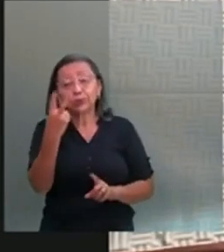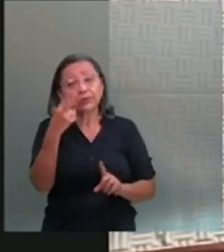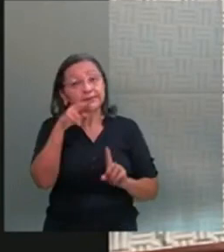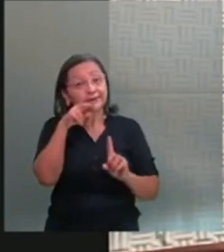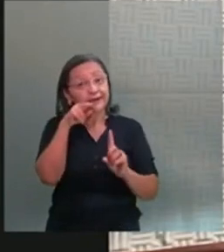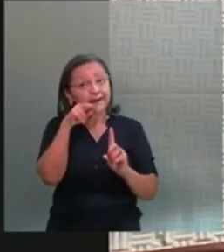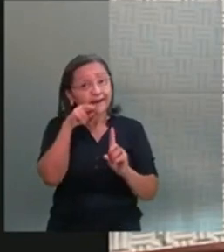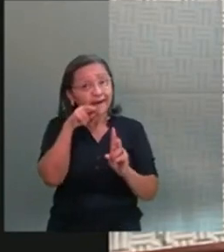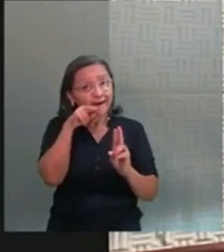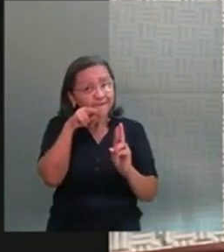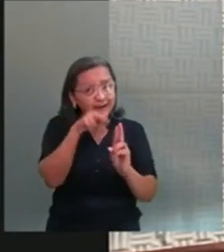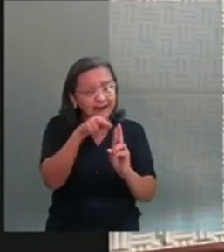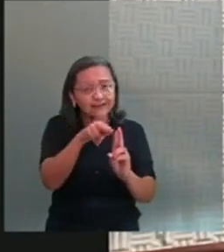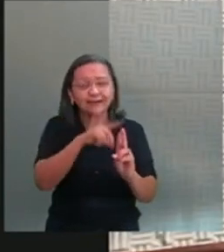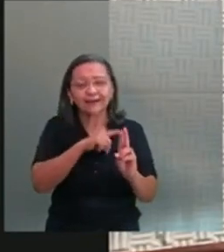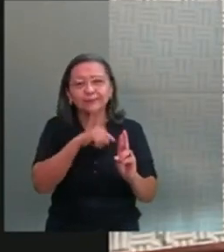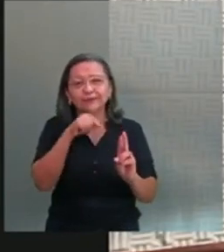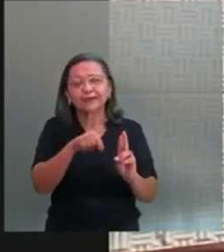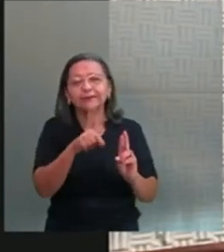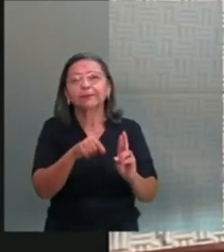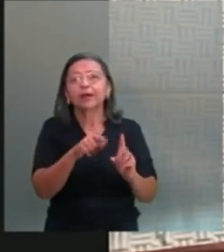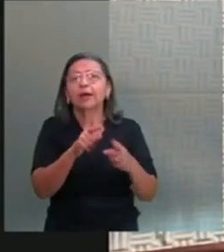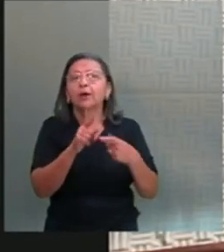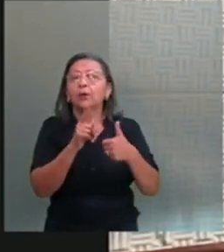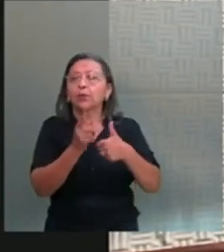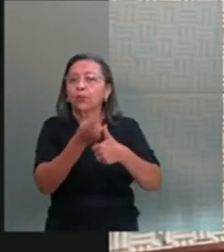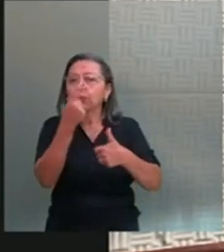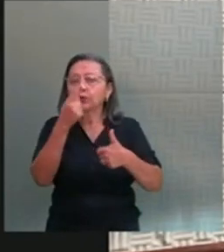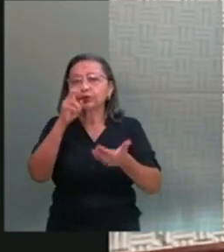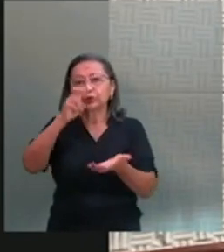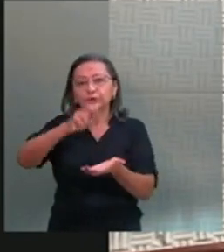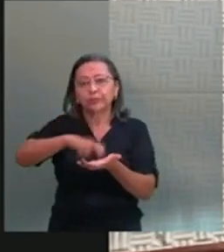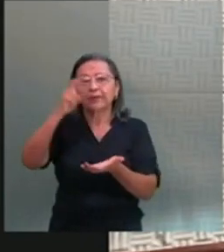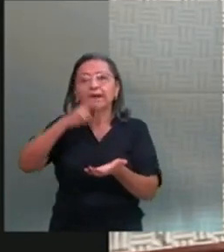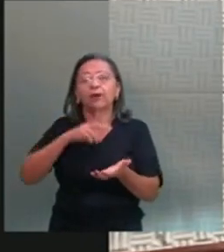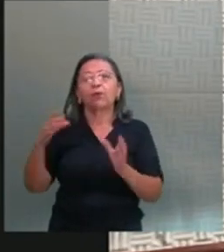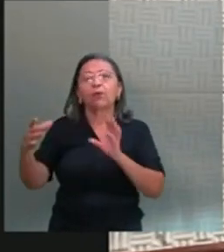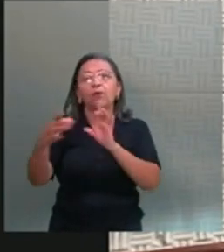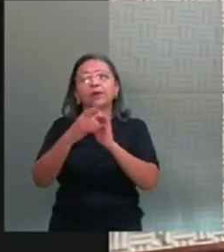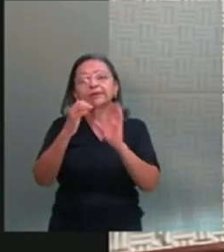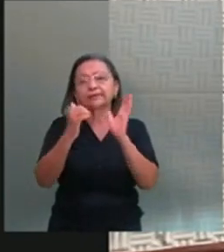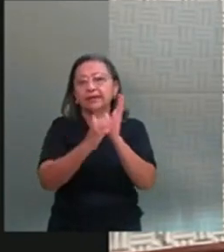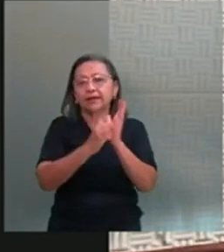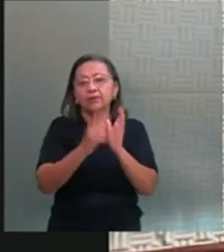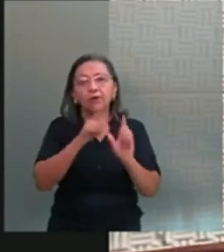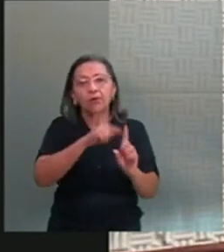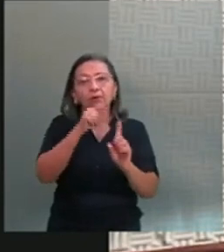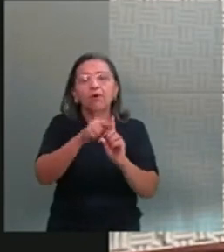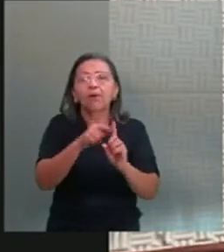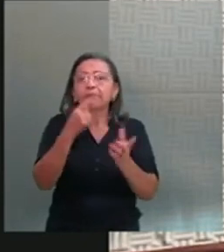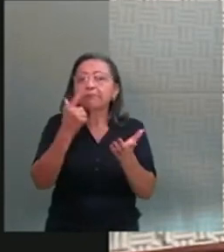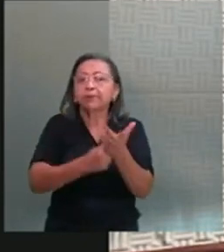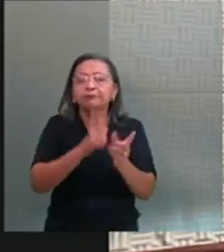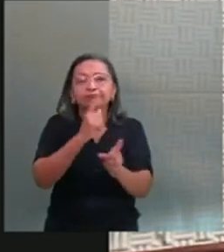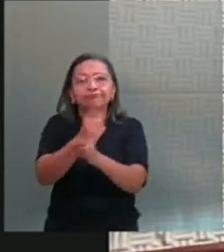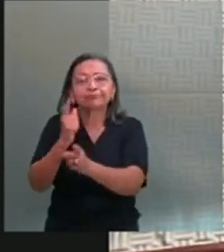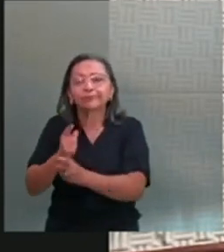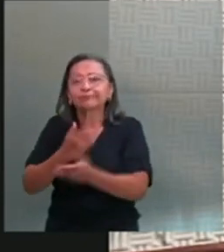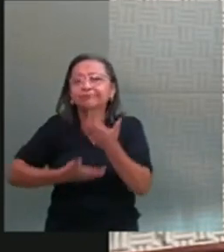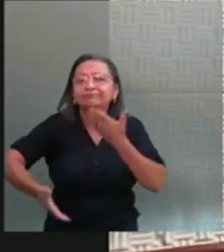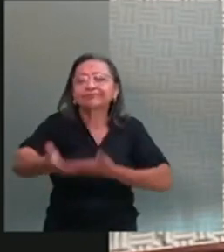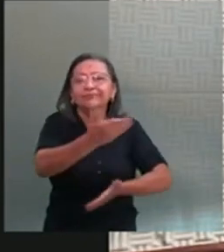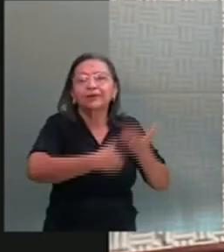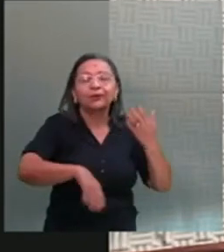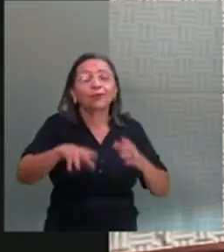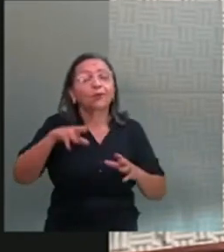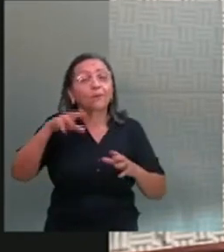carros-chefes que nós temos nesse jornalismo. Um, pela manhã, é o Conexão Senado, que virou o ponto de encontro e interação com ouvintes de todo